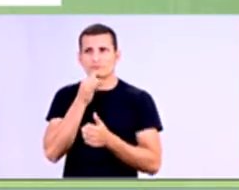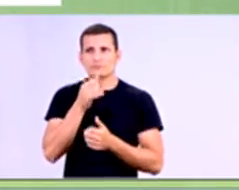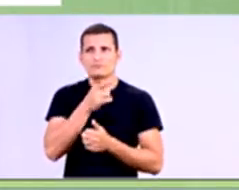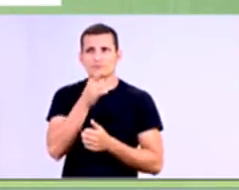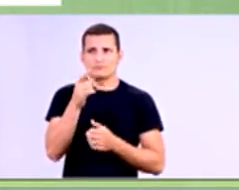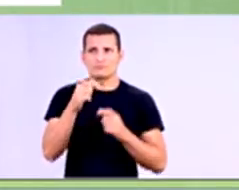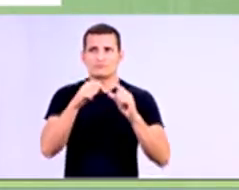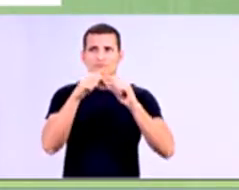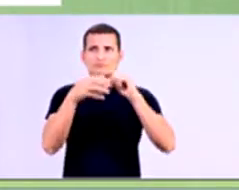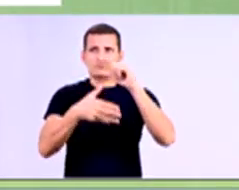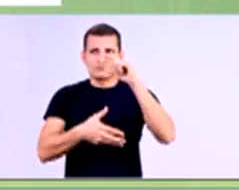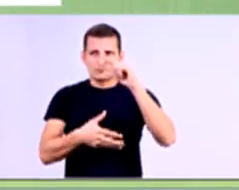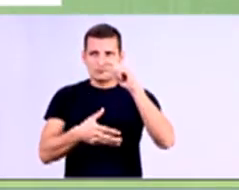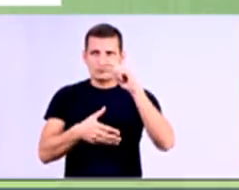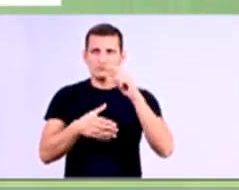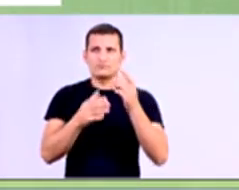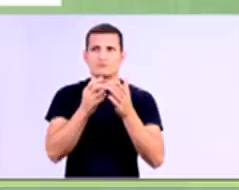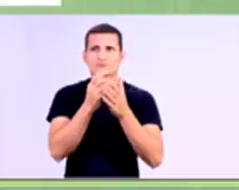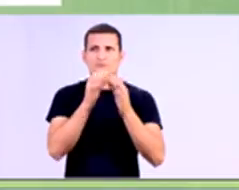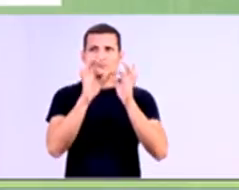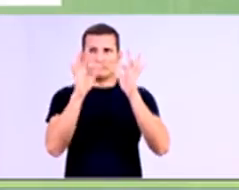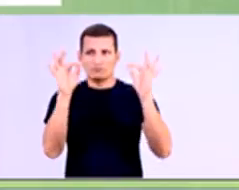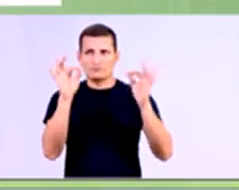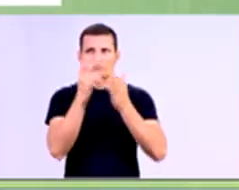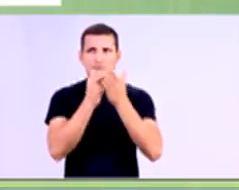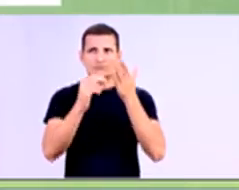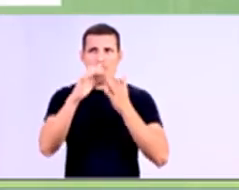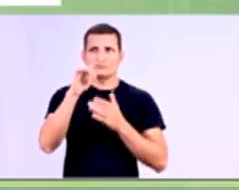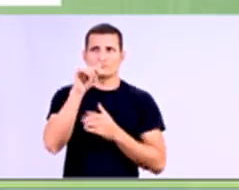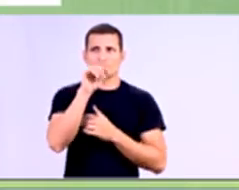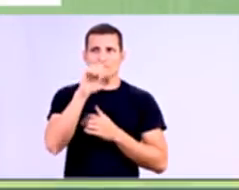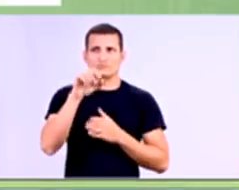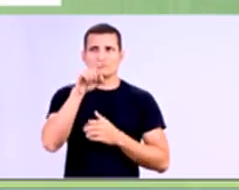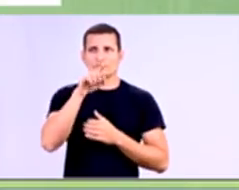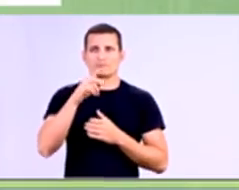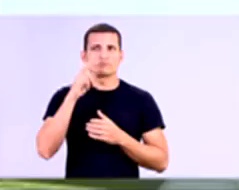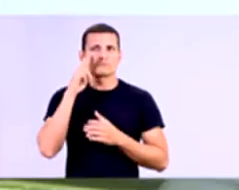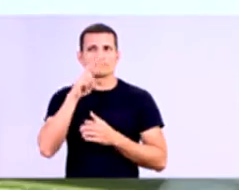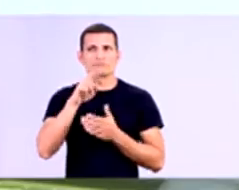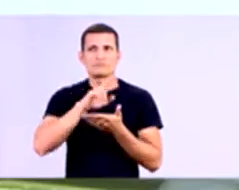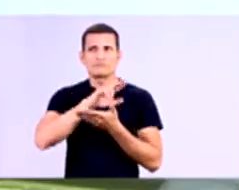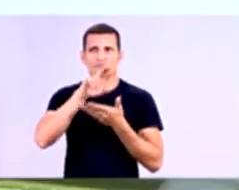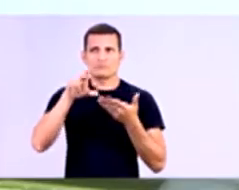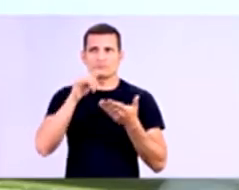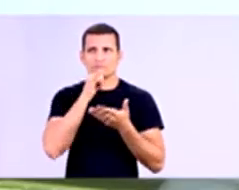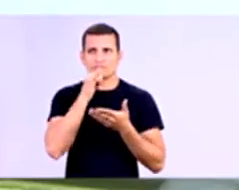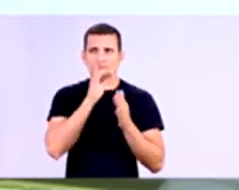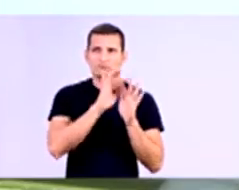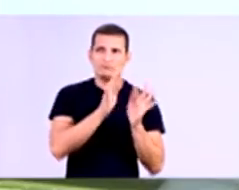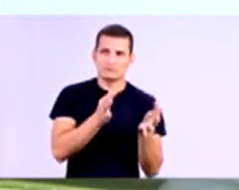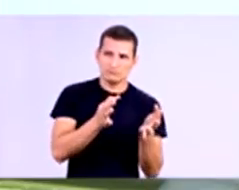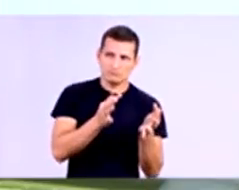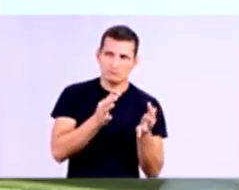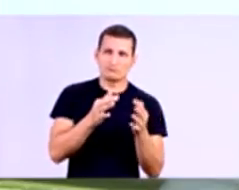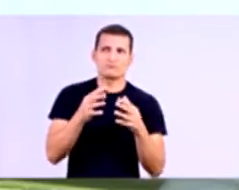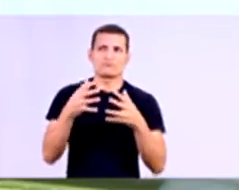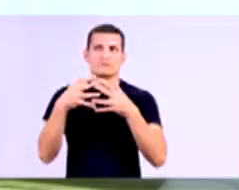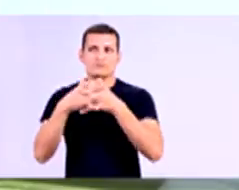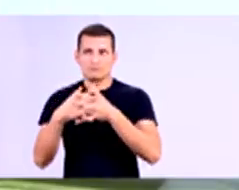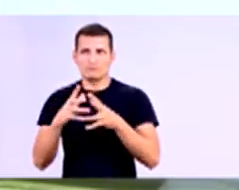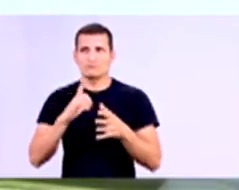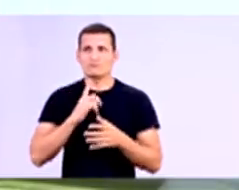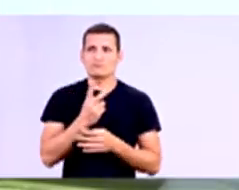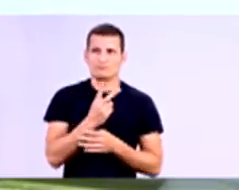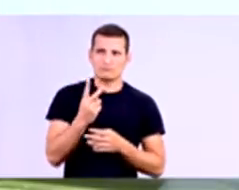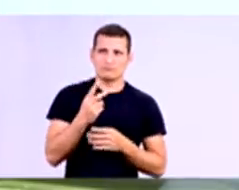no Google diagrama de classes, vocês vão ver vários exemplos, desde exemplos mais simples a exemplos mais complexos.